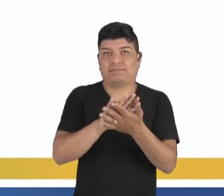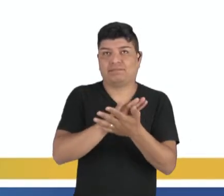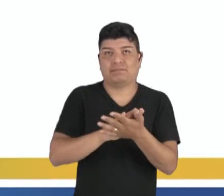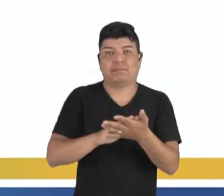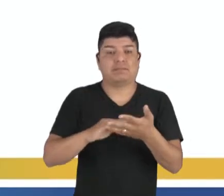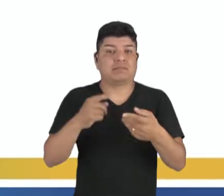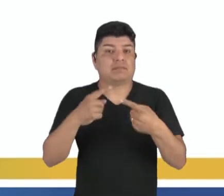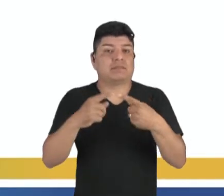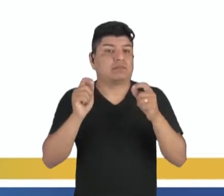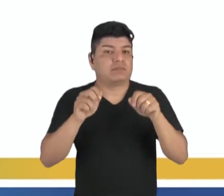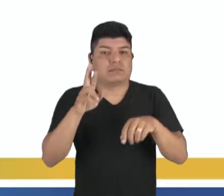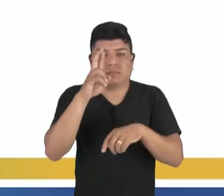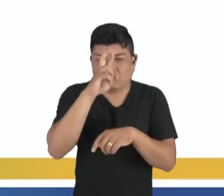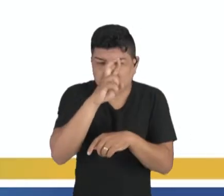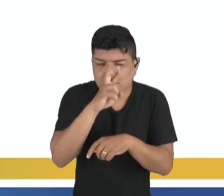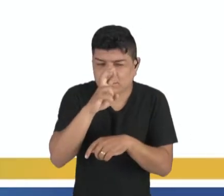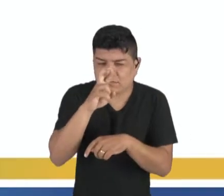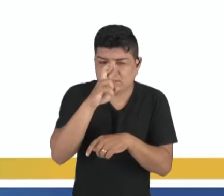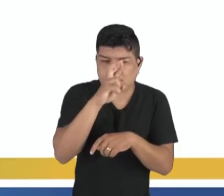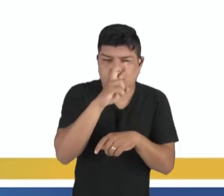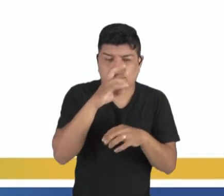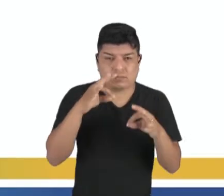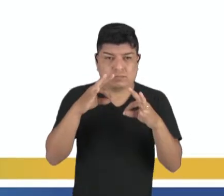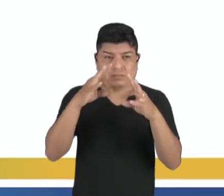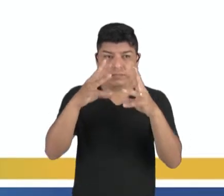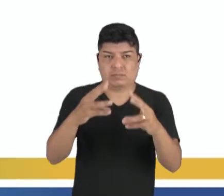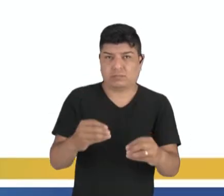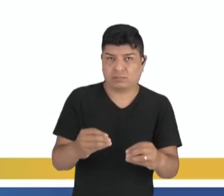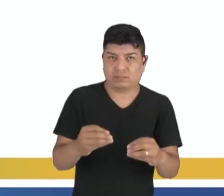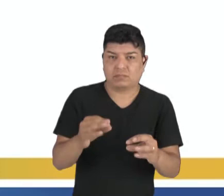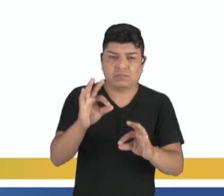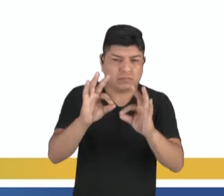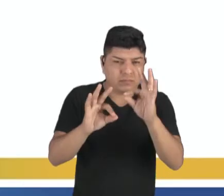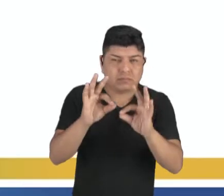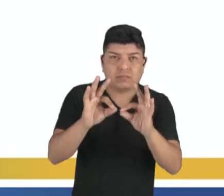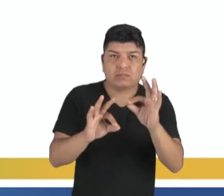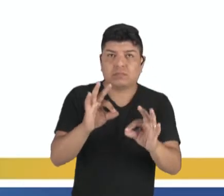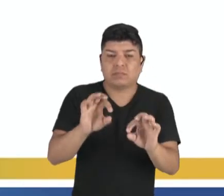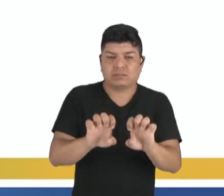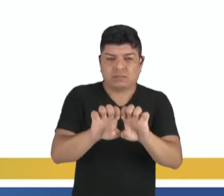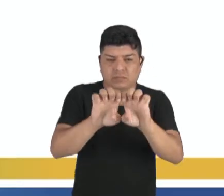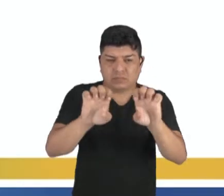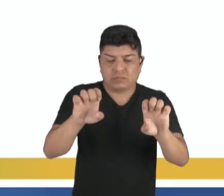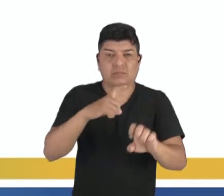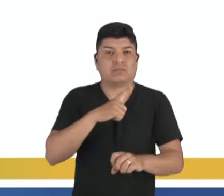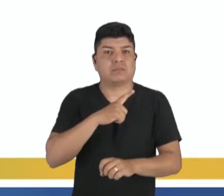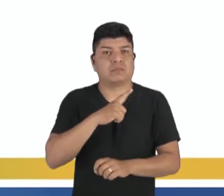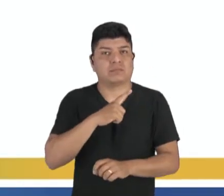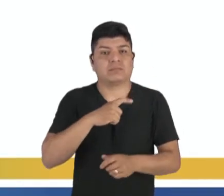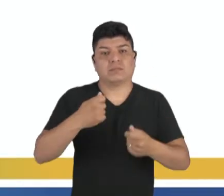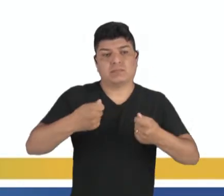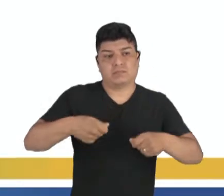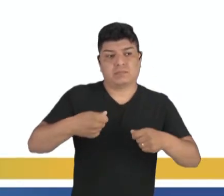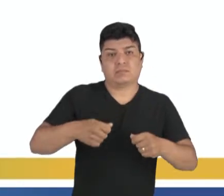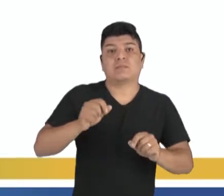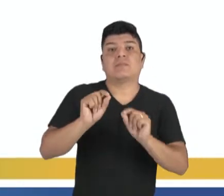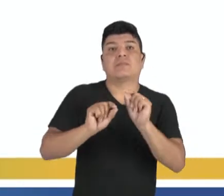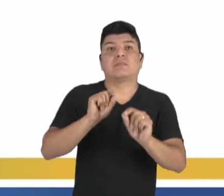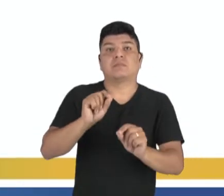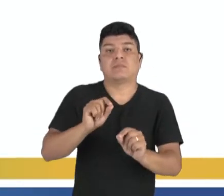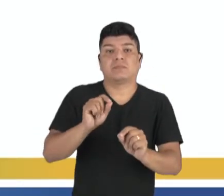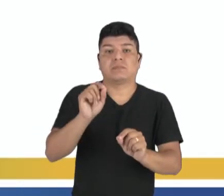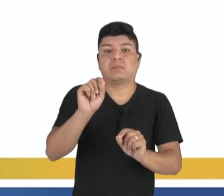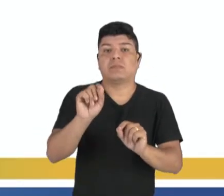Certamente, para que a gente possa observar a sua morfologia, o seu formato e todas as estruturas que o formam, a gente precisaria de